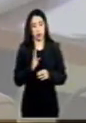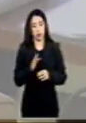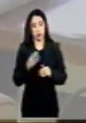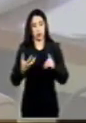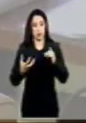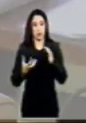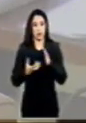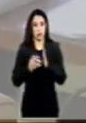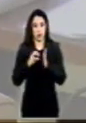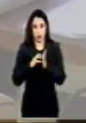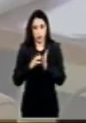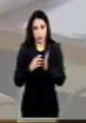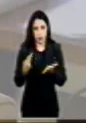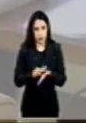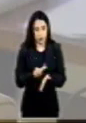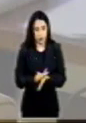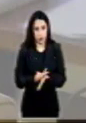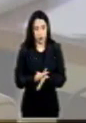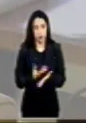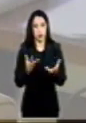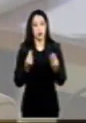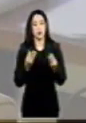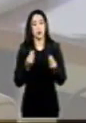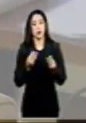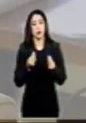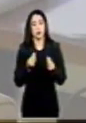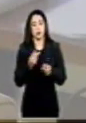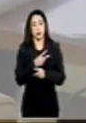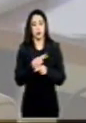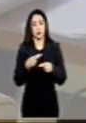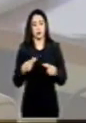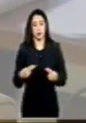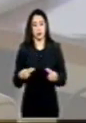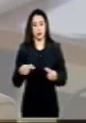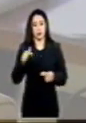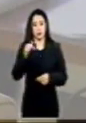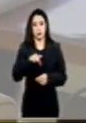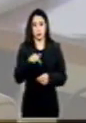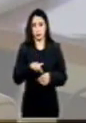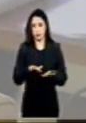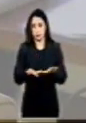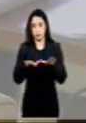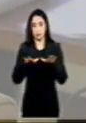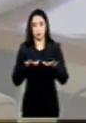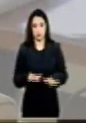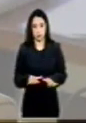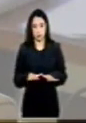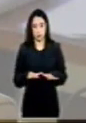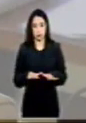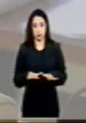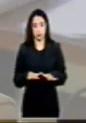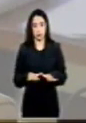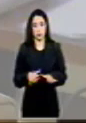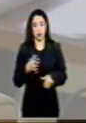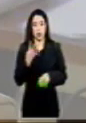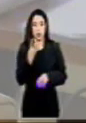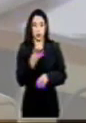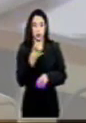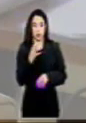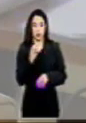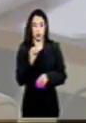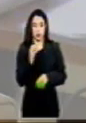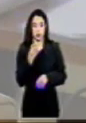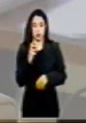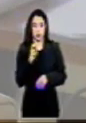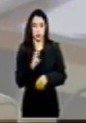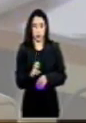também numerosos precedentes neste tribunal, especialmente na ação cautelar 4005 da